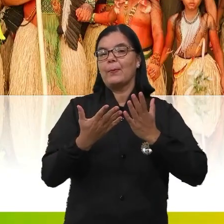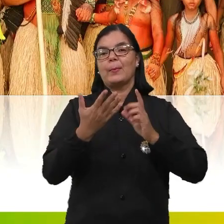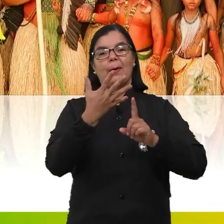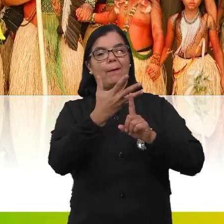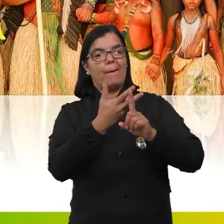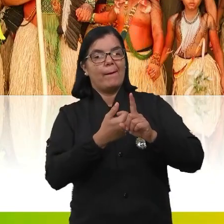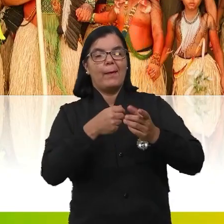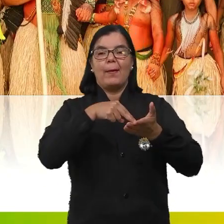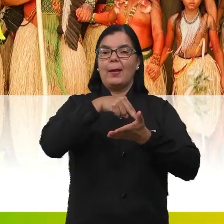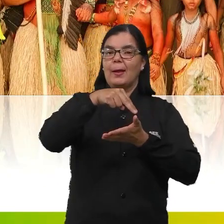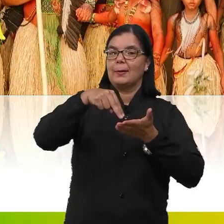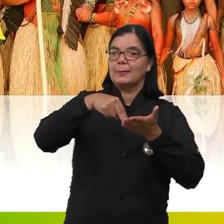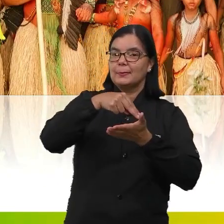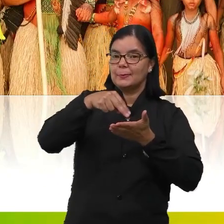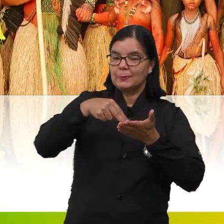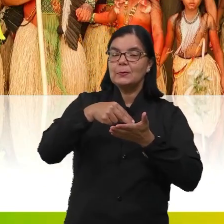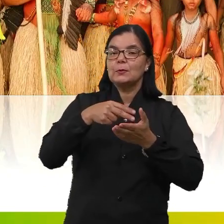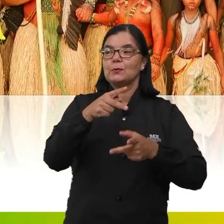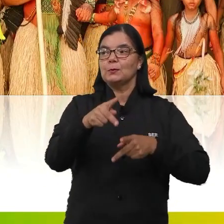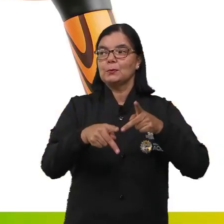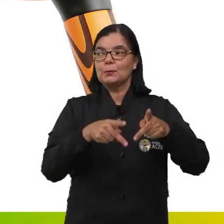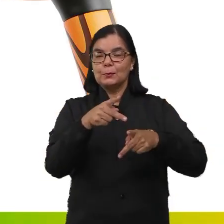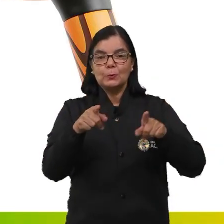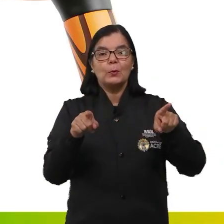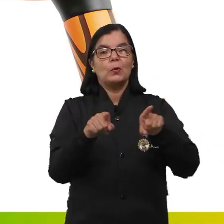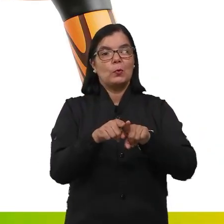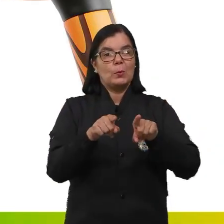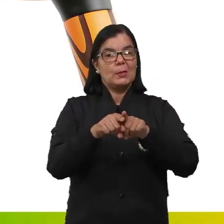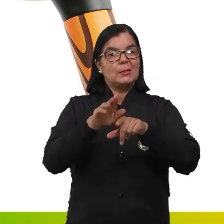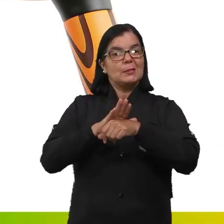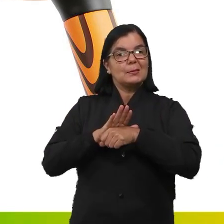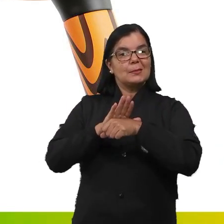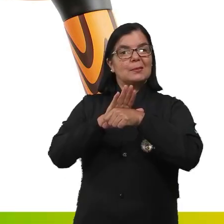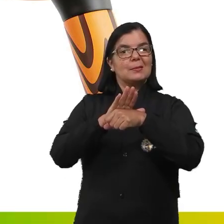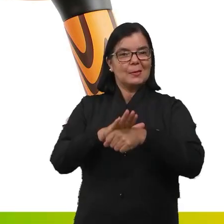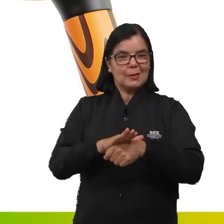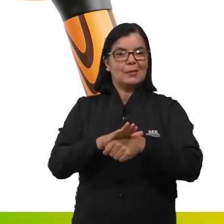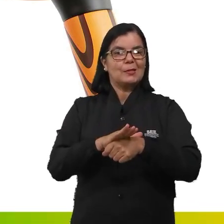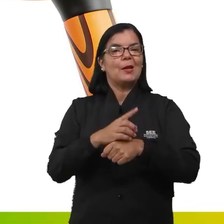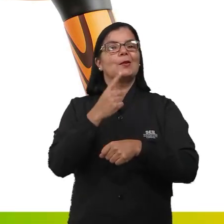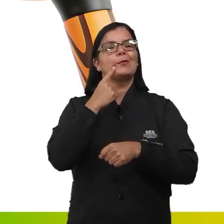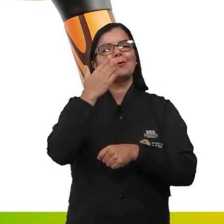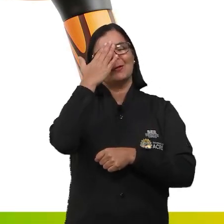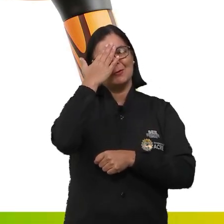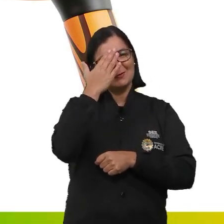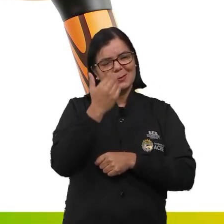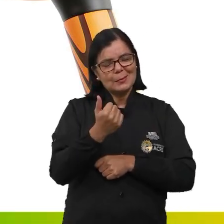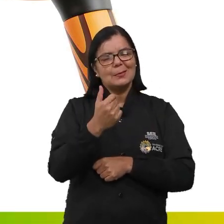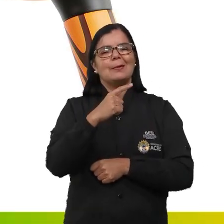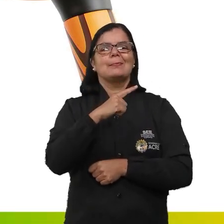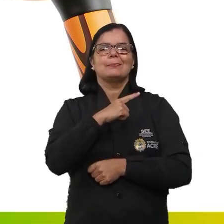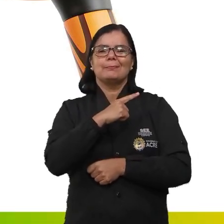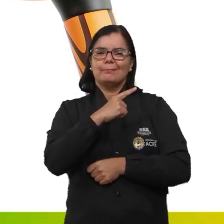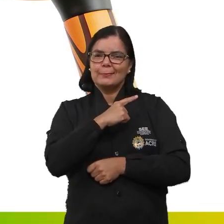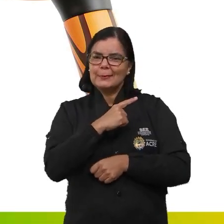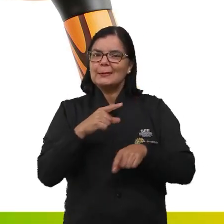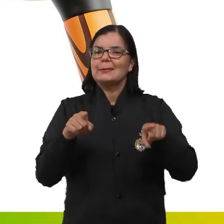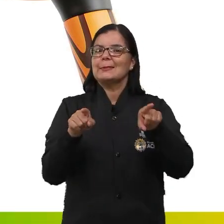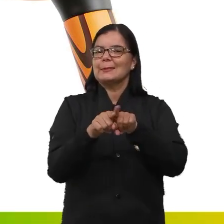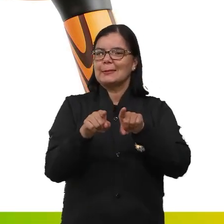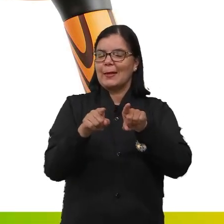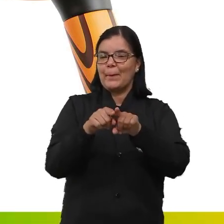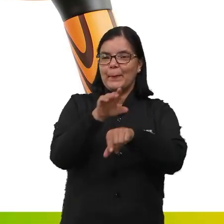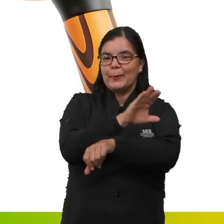arte, a dança dos povos indígenas, essas contribuições que a gente sabe que vieram também para a